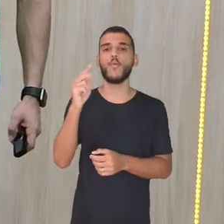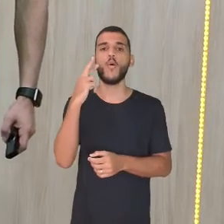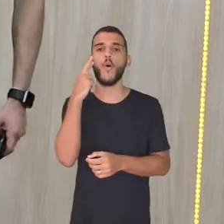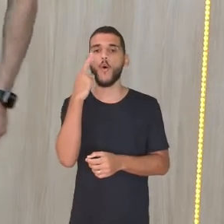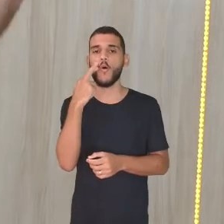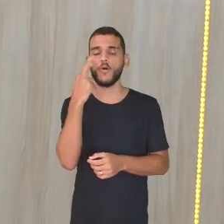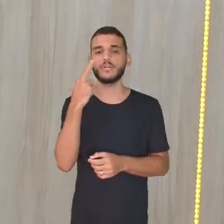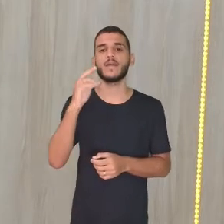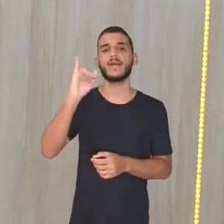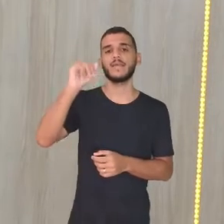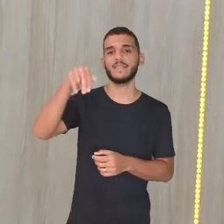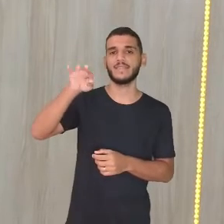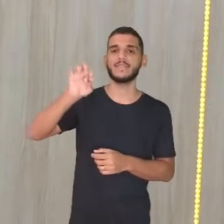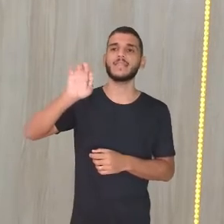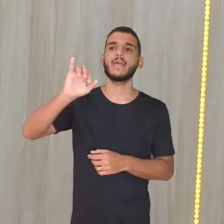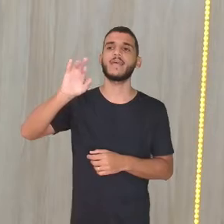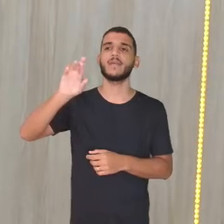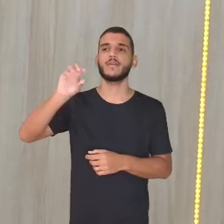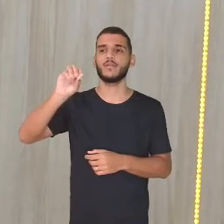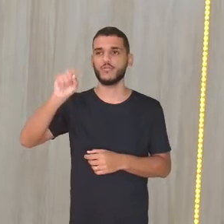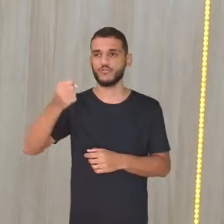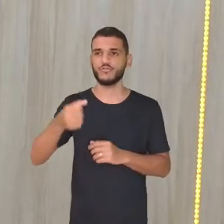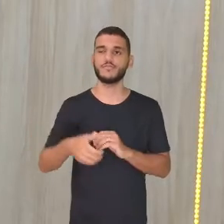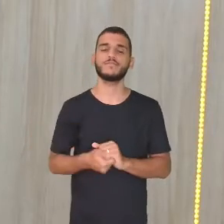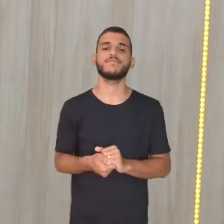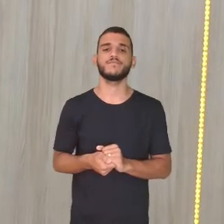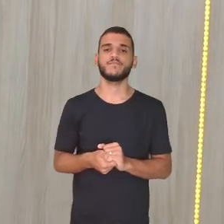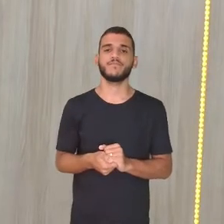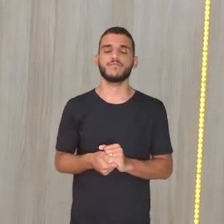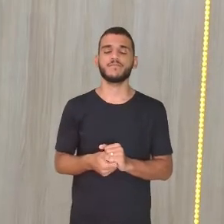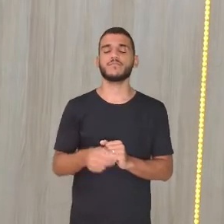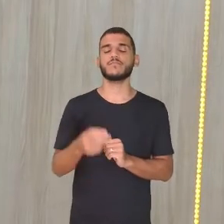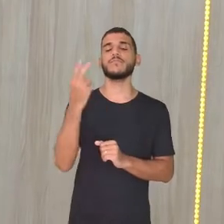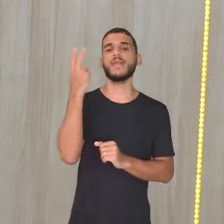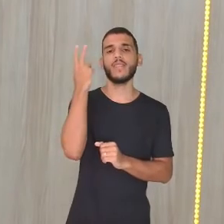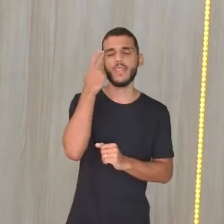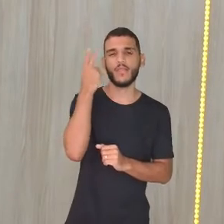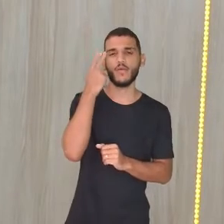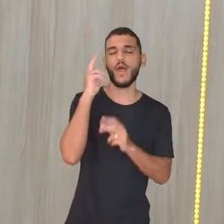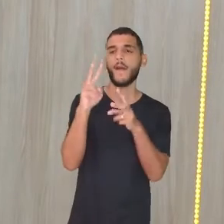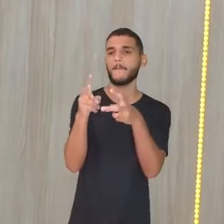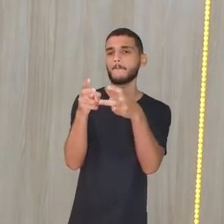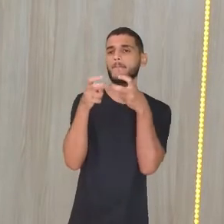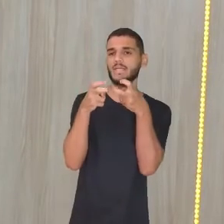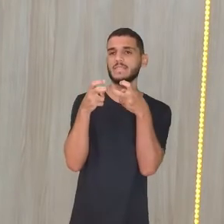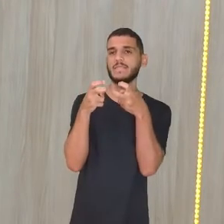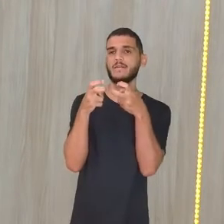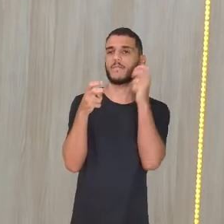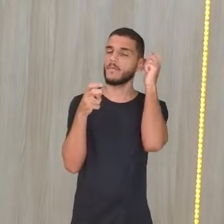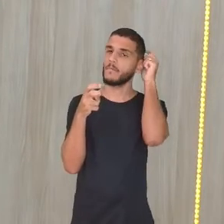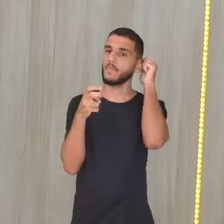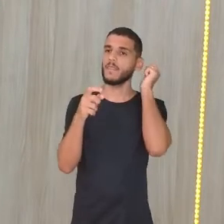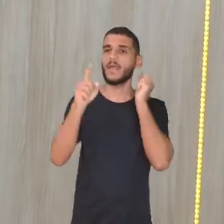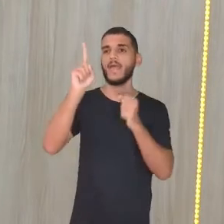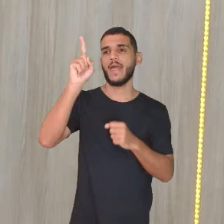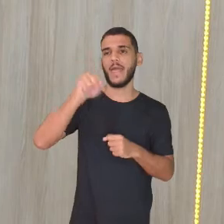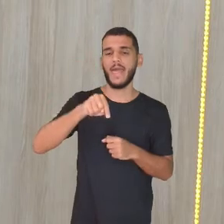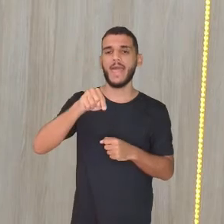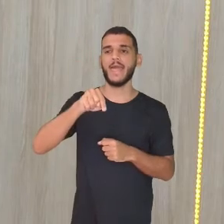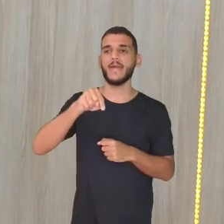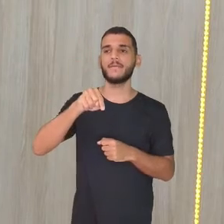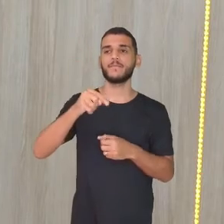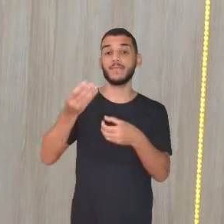números inteiros. Então, pode notar que o conjunto dos números naturais, ele está contido,